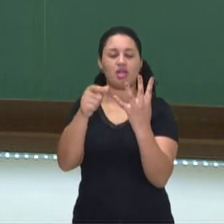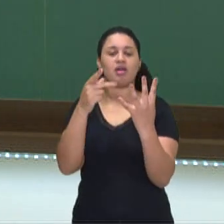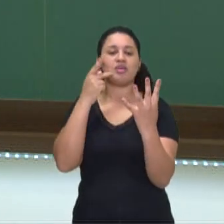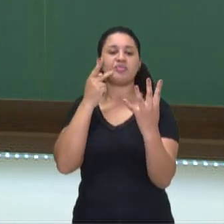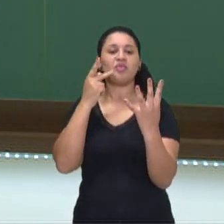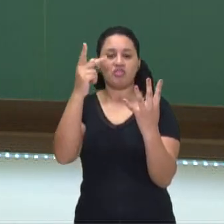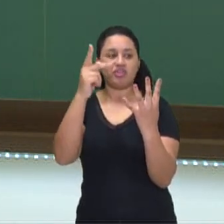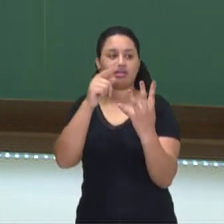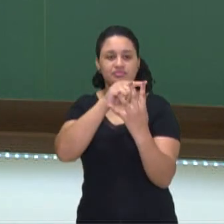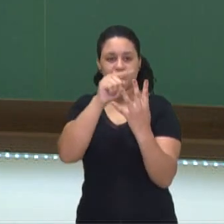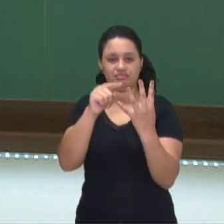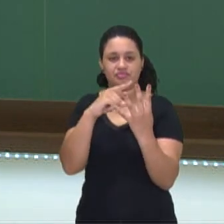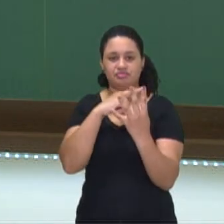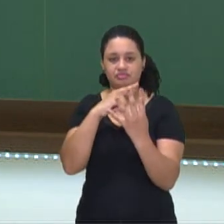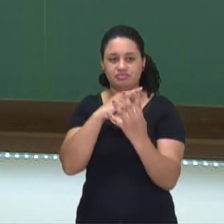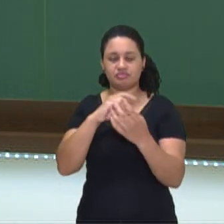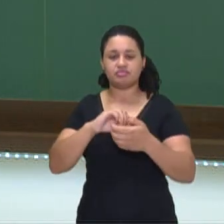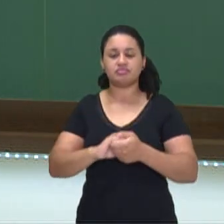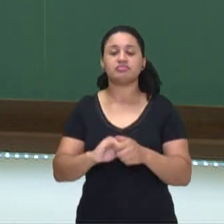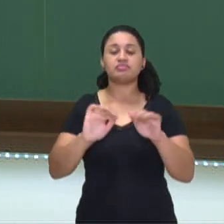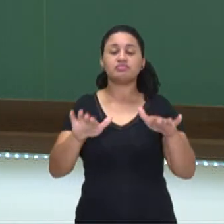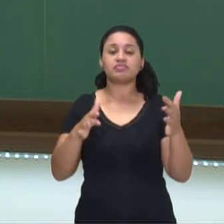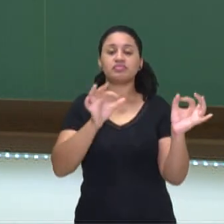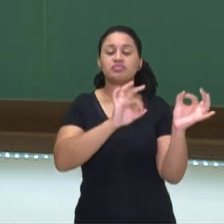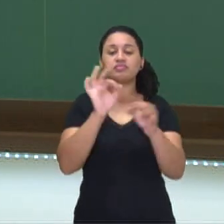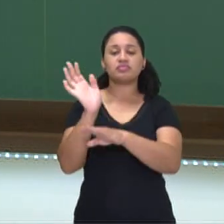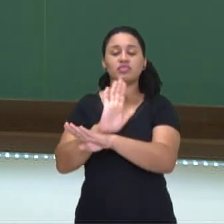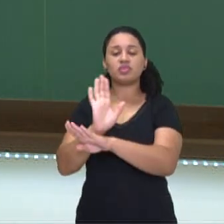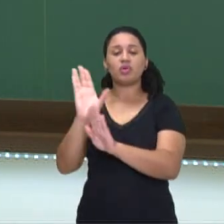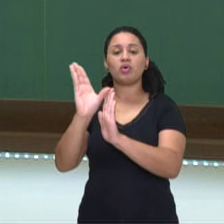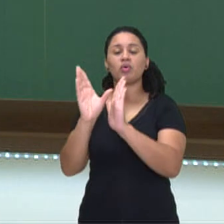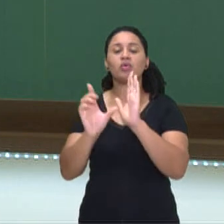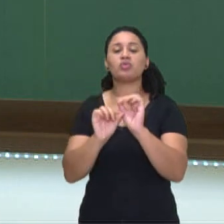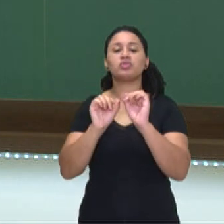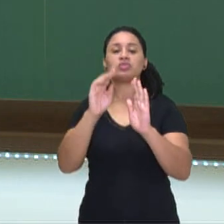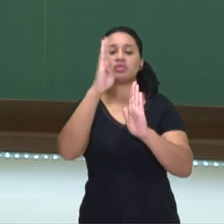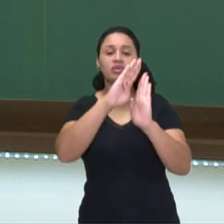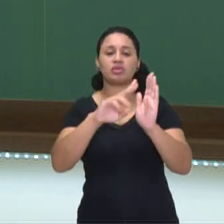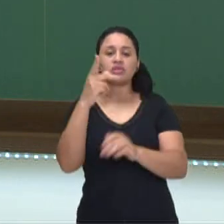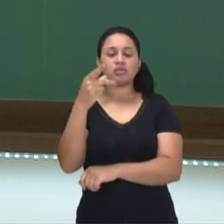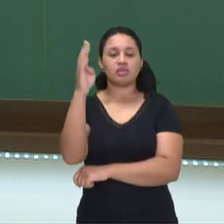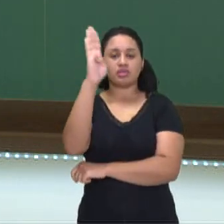o Abadias, né? Então, pessoal, nesse vídeo a gente falou sobre o barroco